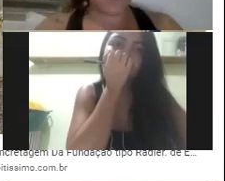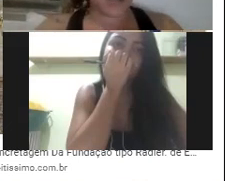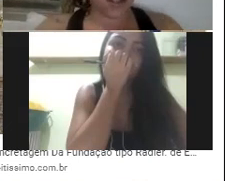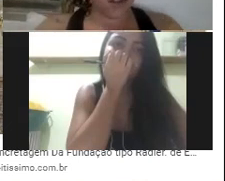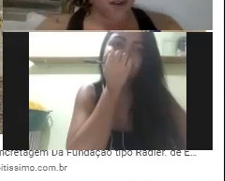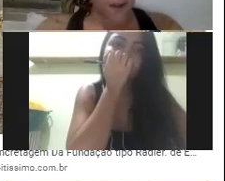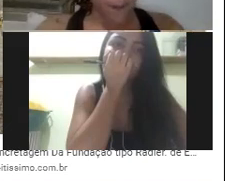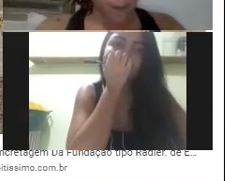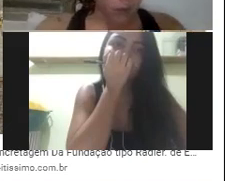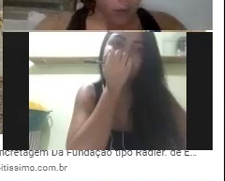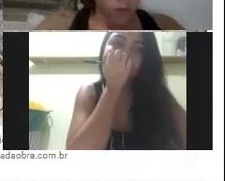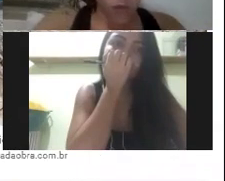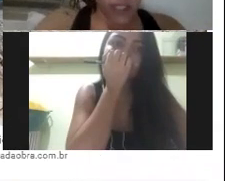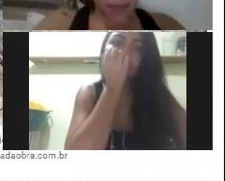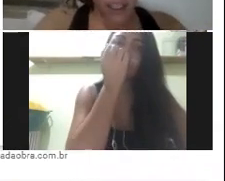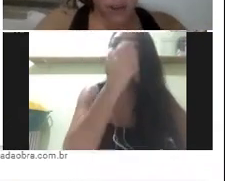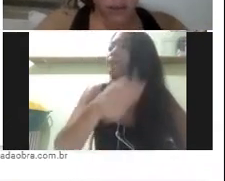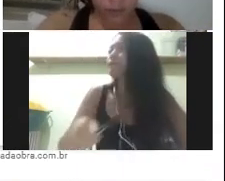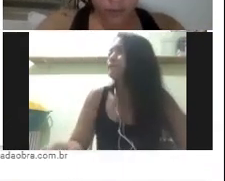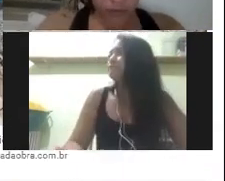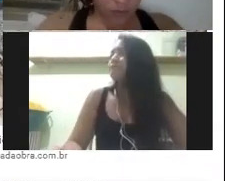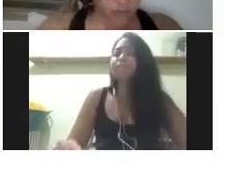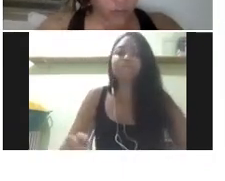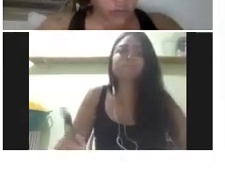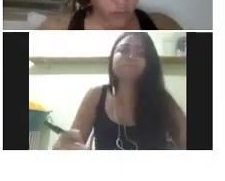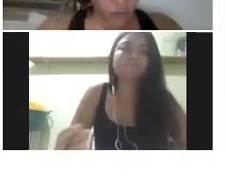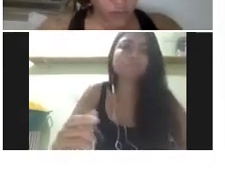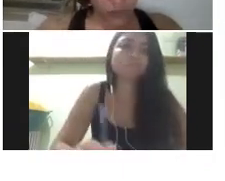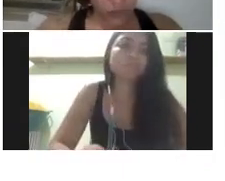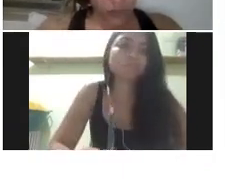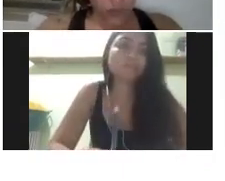a definição. O cimento